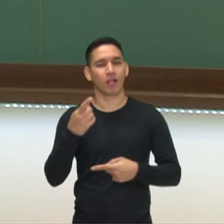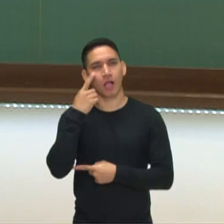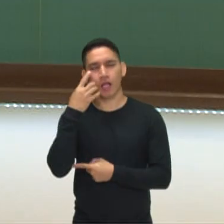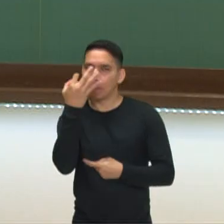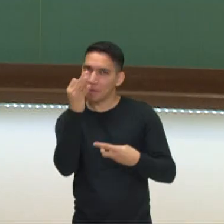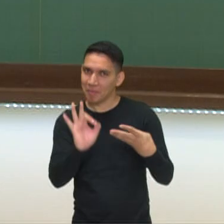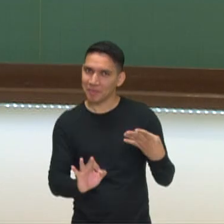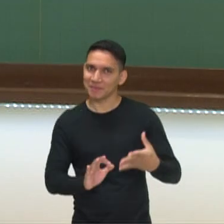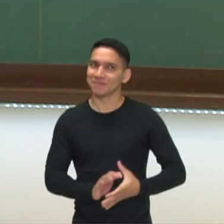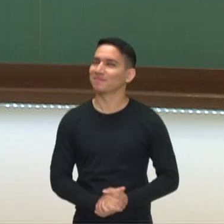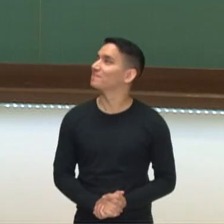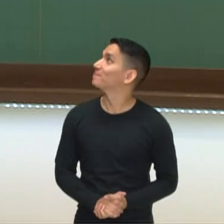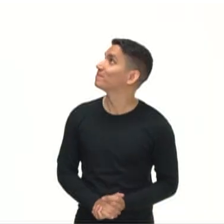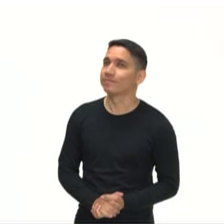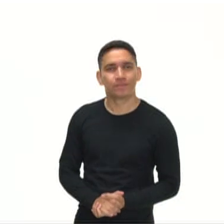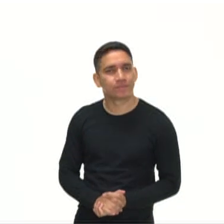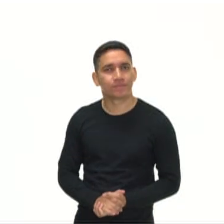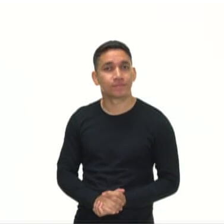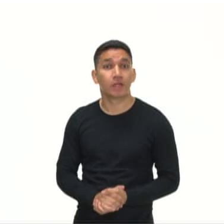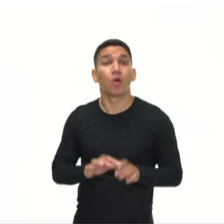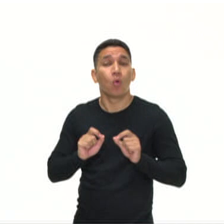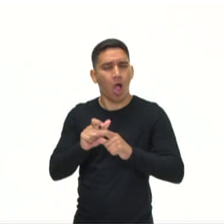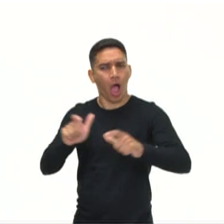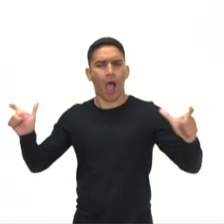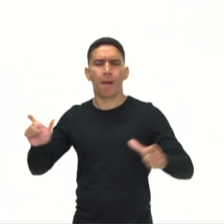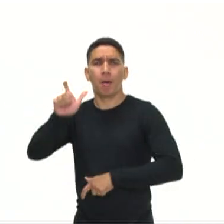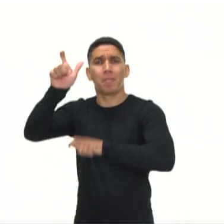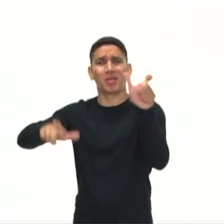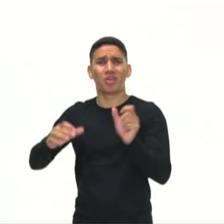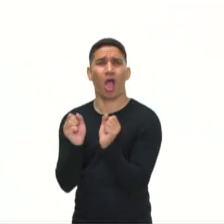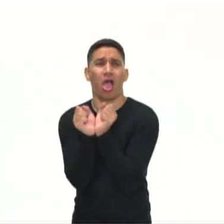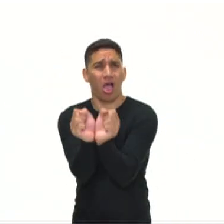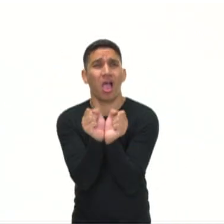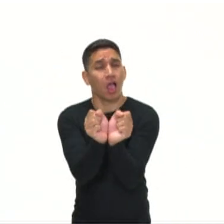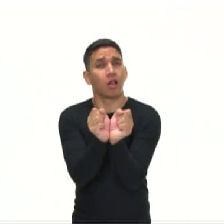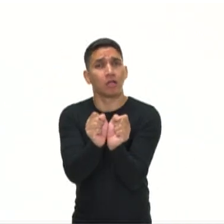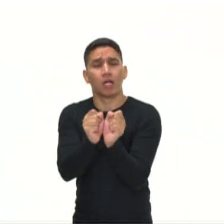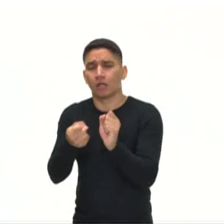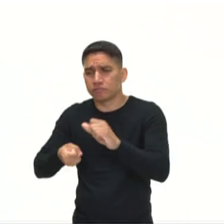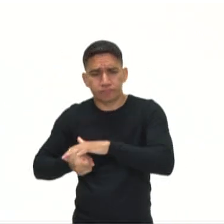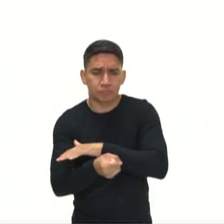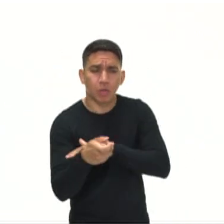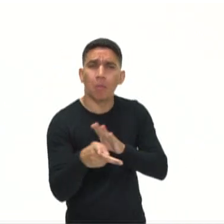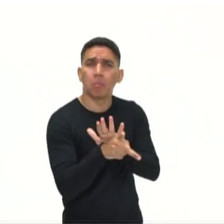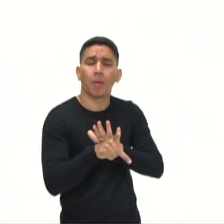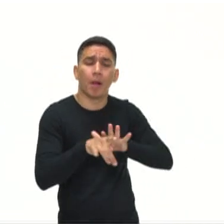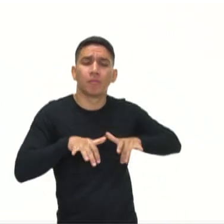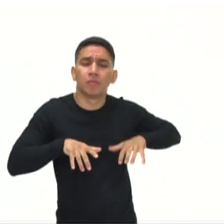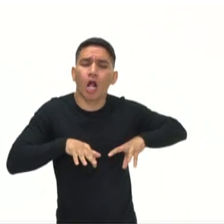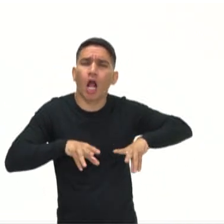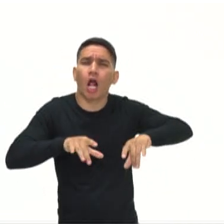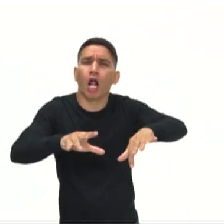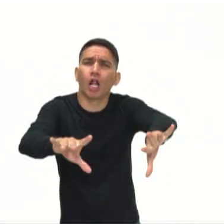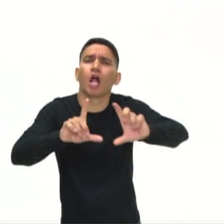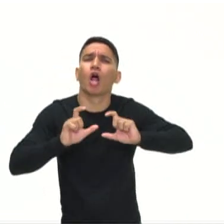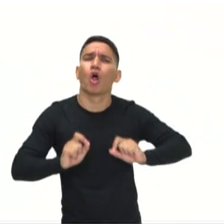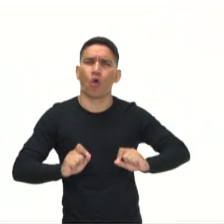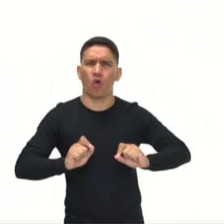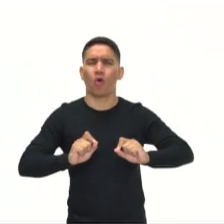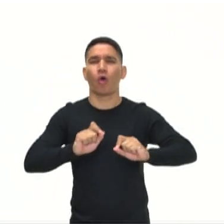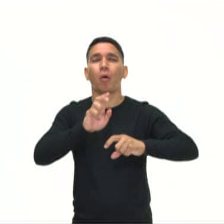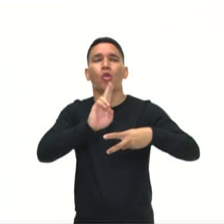Então vamos corrigir? Em sua maioria, os escravizados eram direcionados ao trabalho em grandes fazendas de cacau na Colômbia,